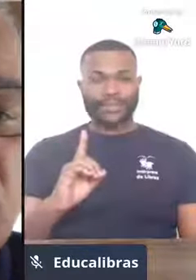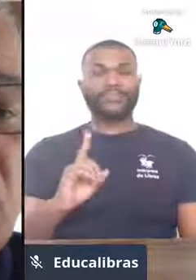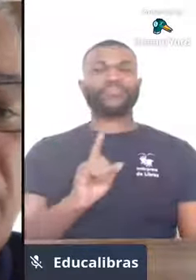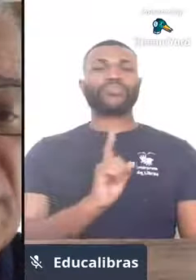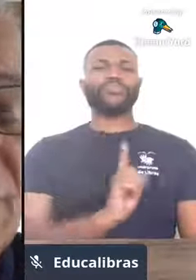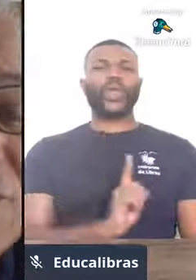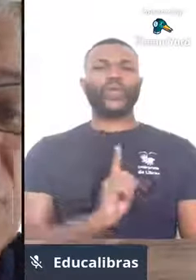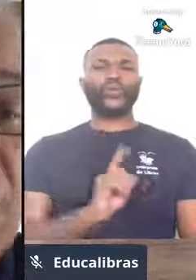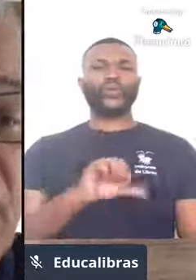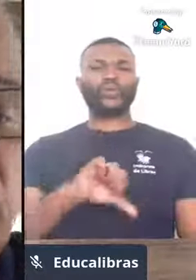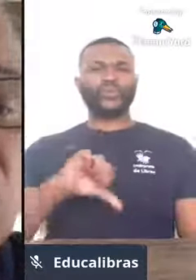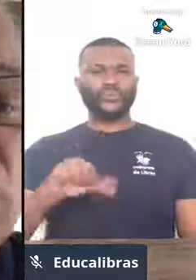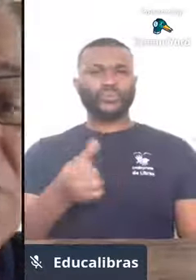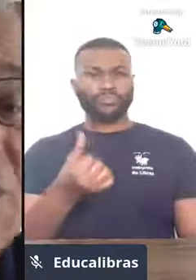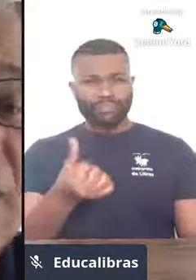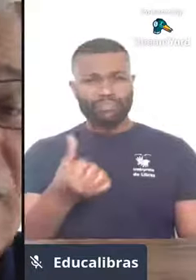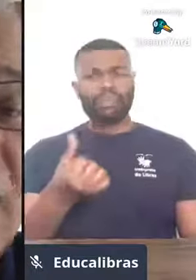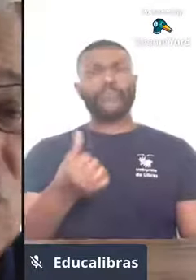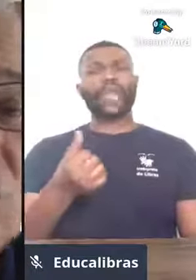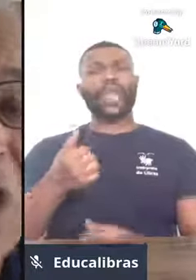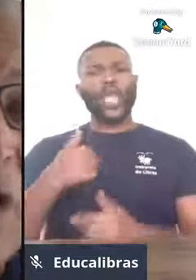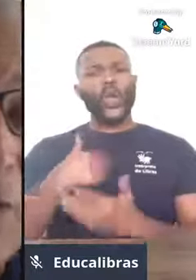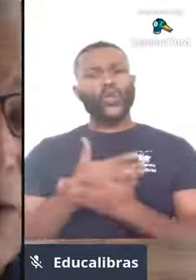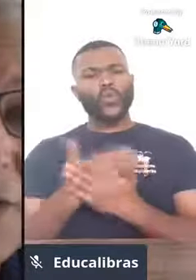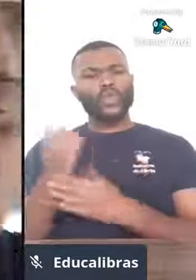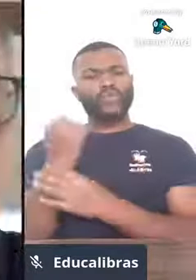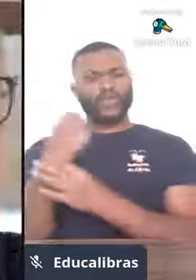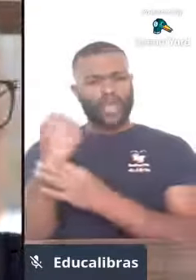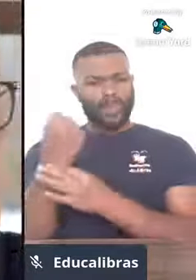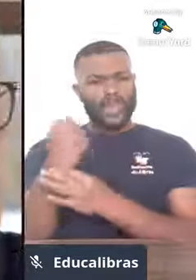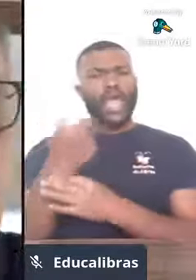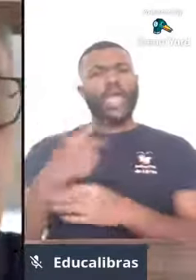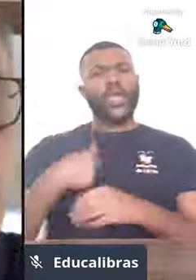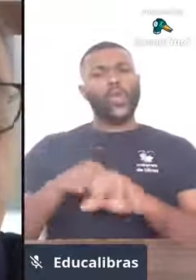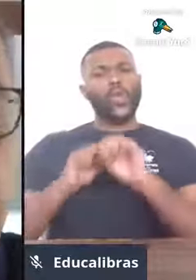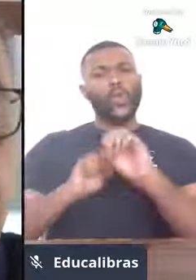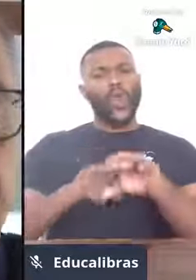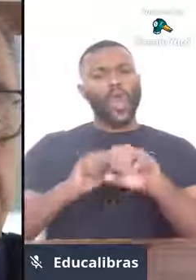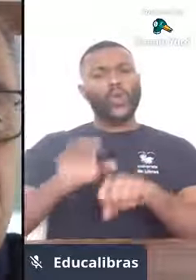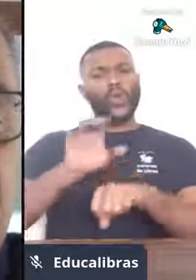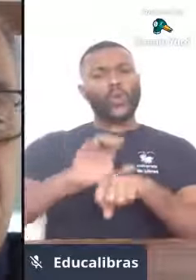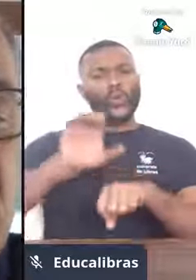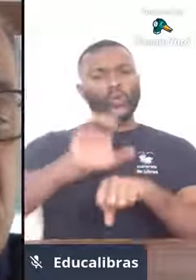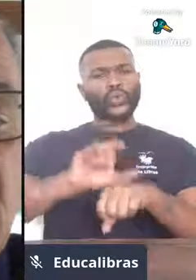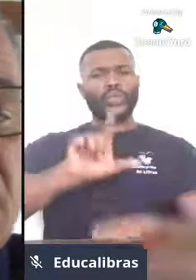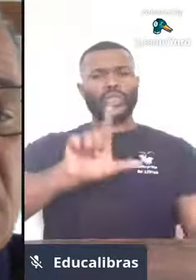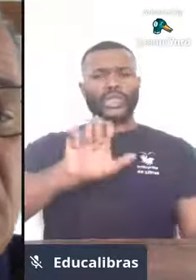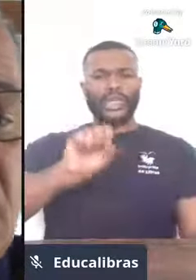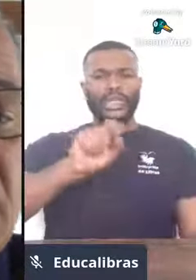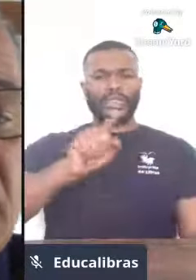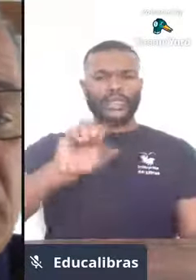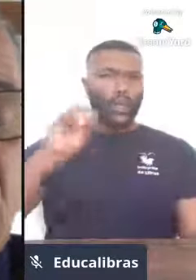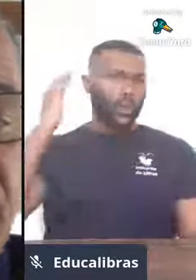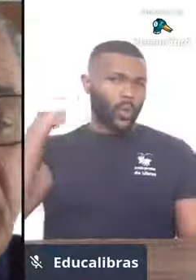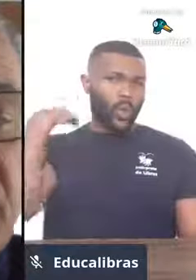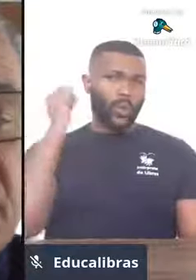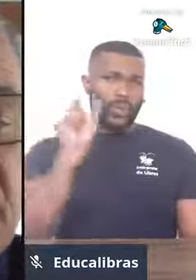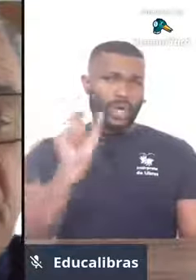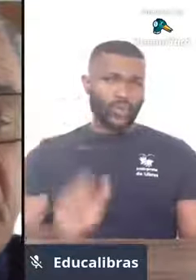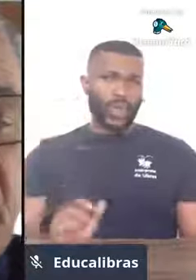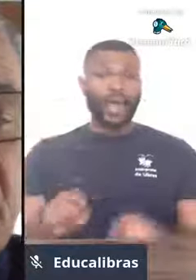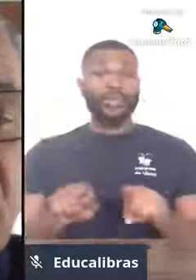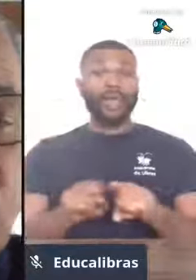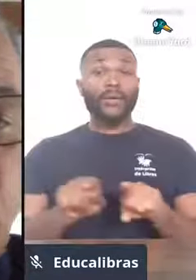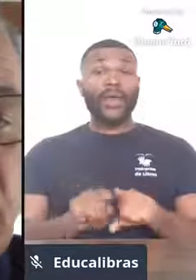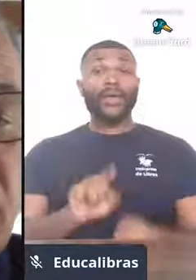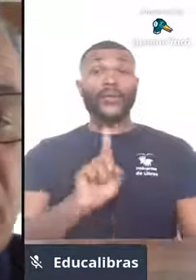primeiro ano, quando eu estava fazendo fisioterapia, eu já comecei a dar a última aula do curso de lesão medular lá. E, em seguida, em